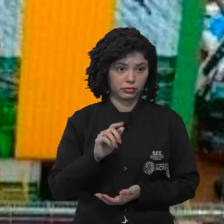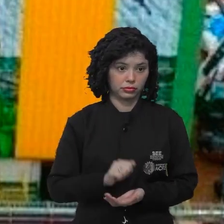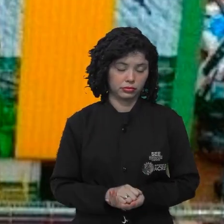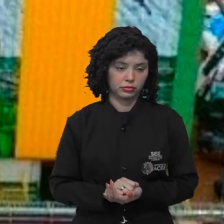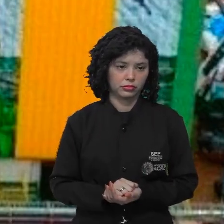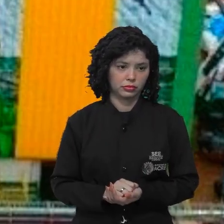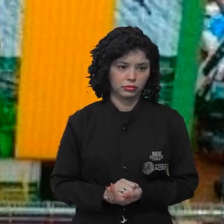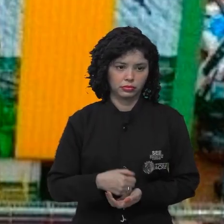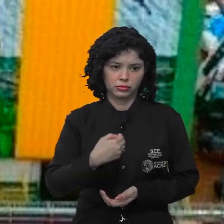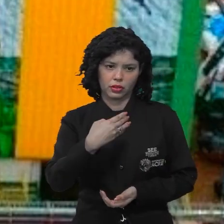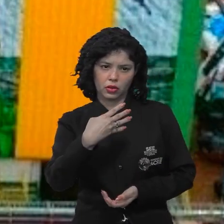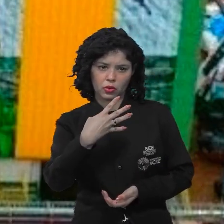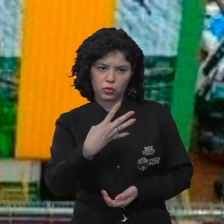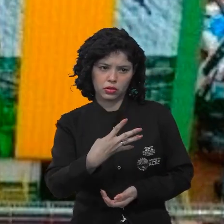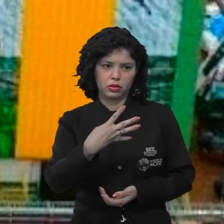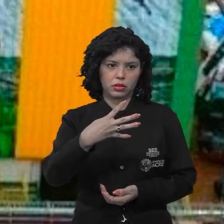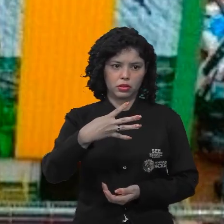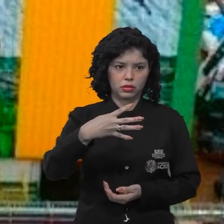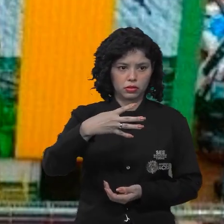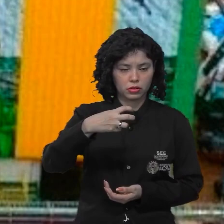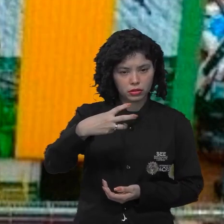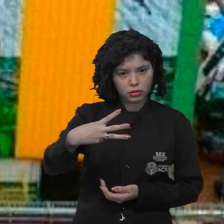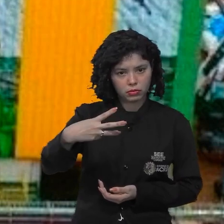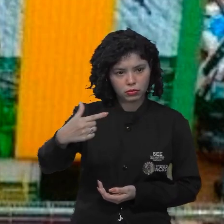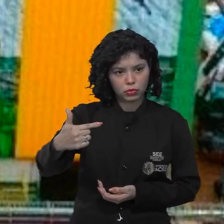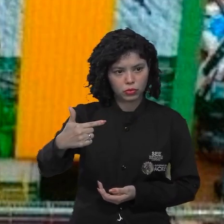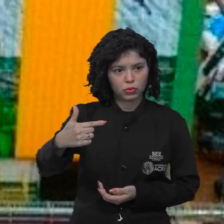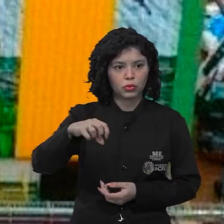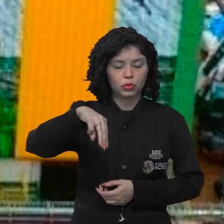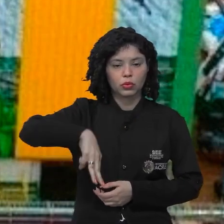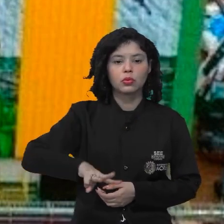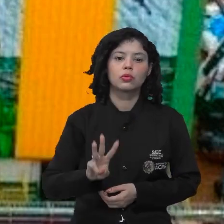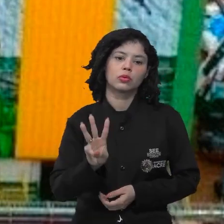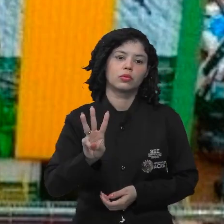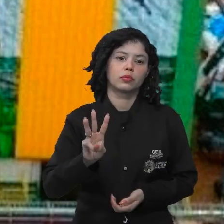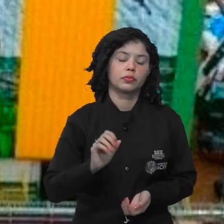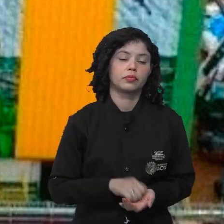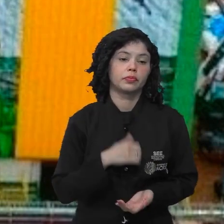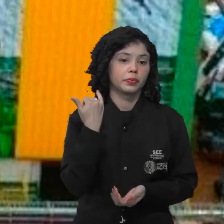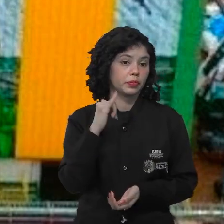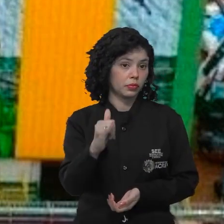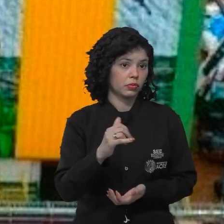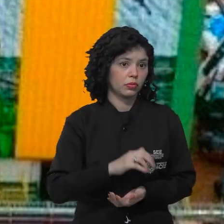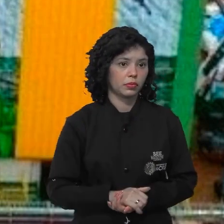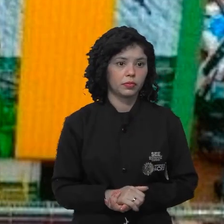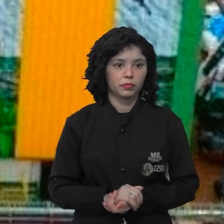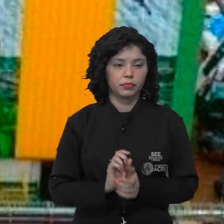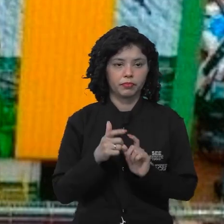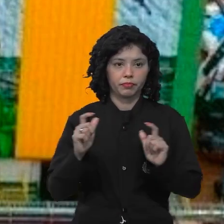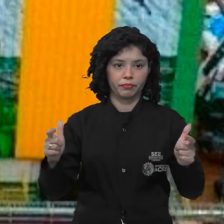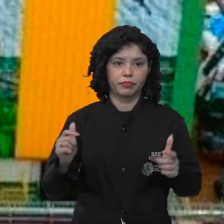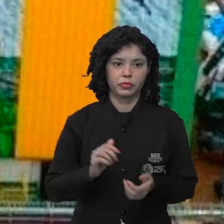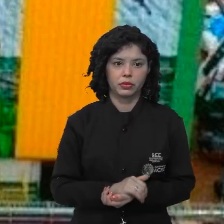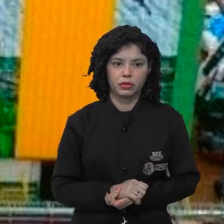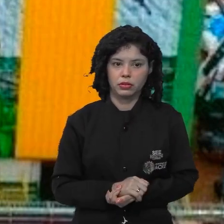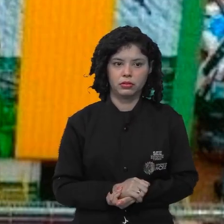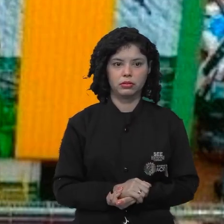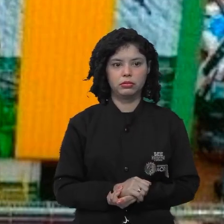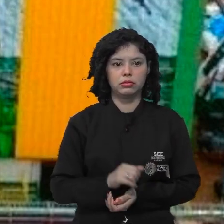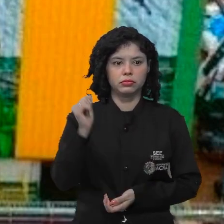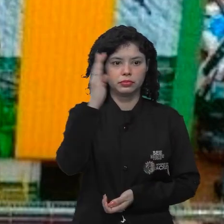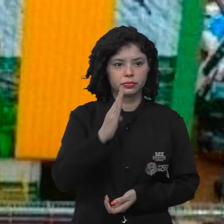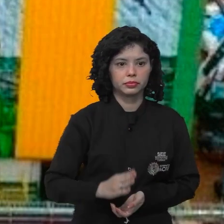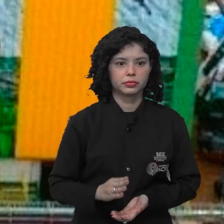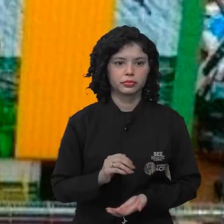produz 432 megawatts, né, de energia. Então, essa daí é a nossa maior usina de biomassa